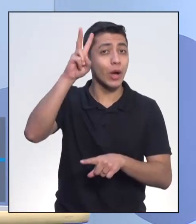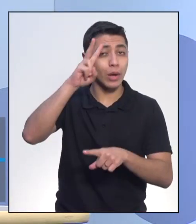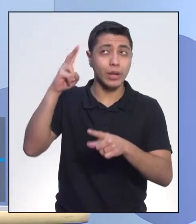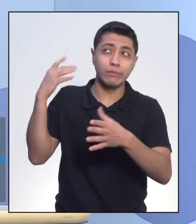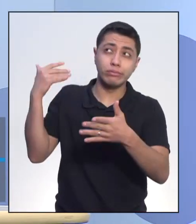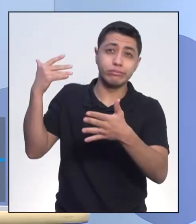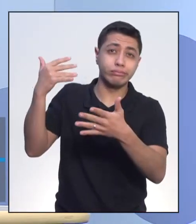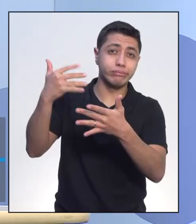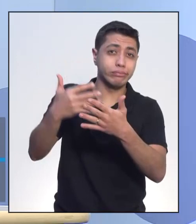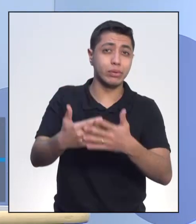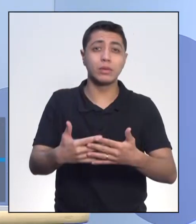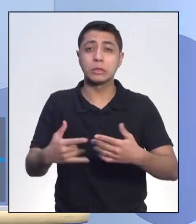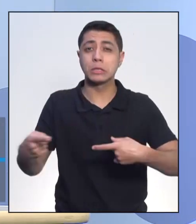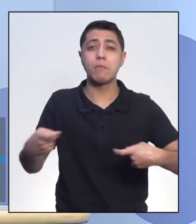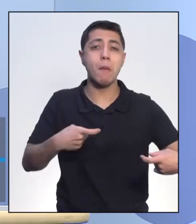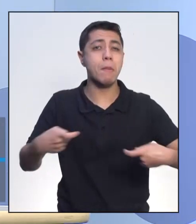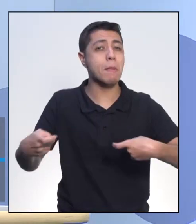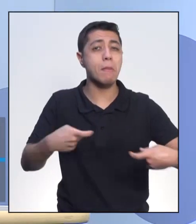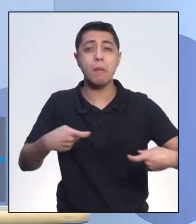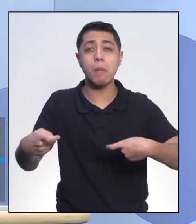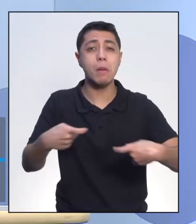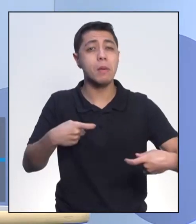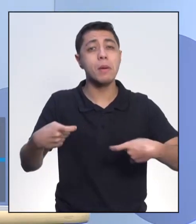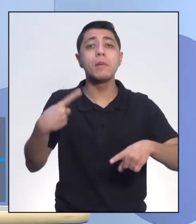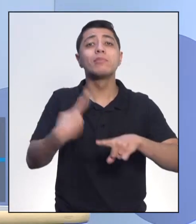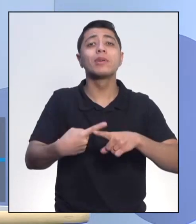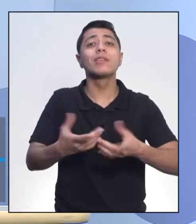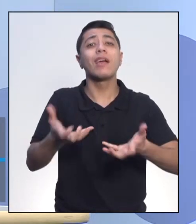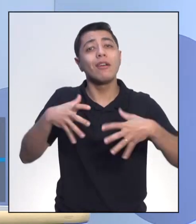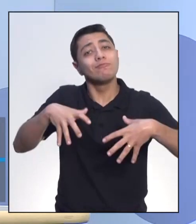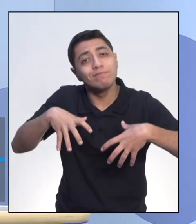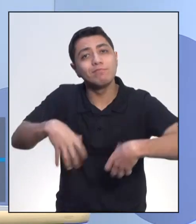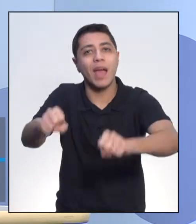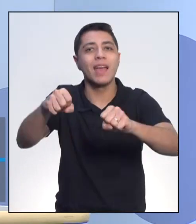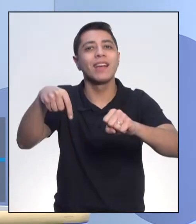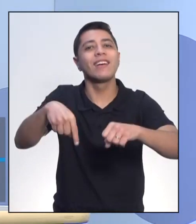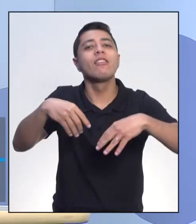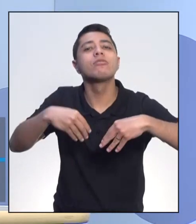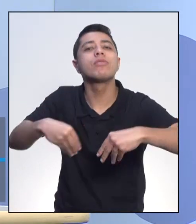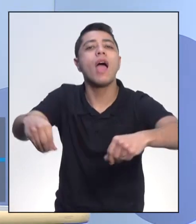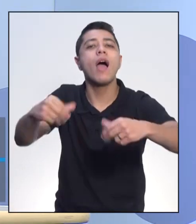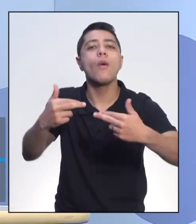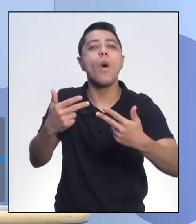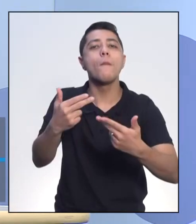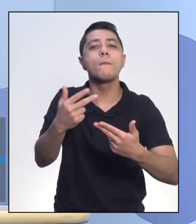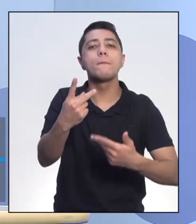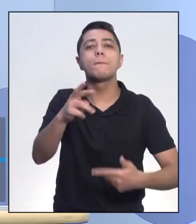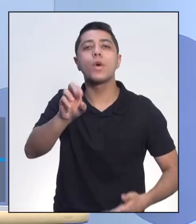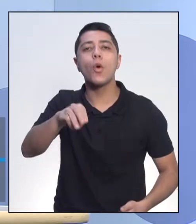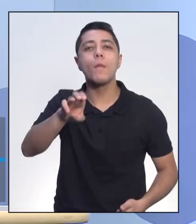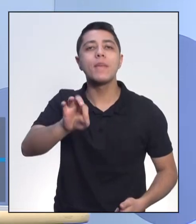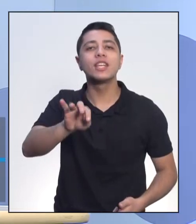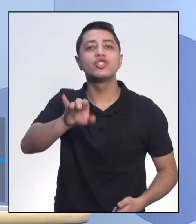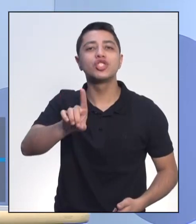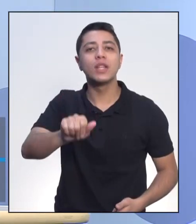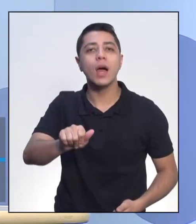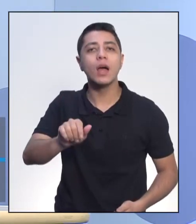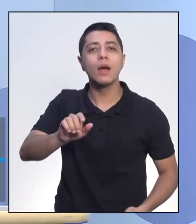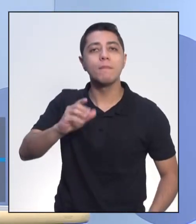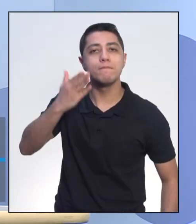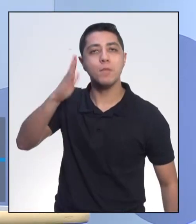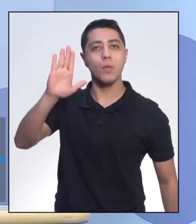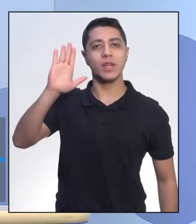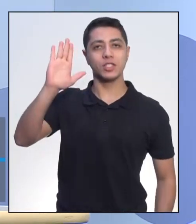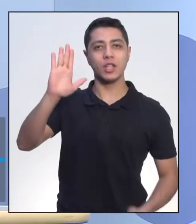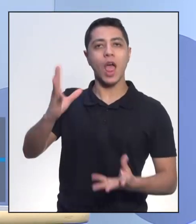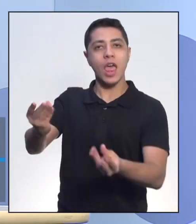Antônio pontuou, pelos territórios ali da chamada Terra Prometida. E, após a decisão da criação do Estado